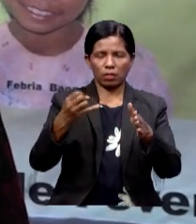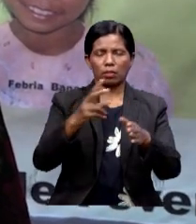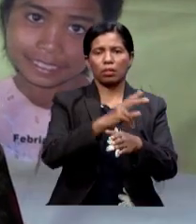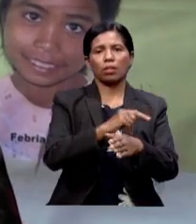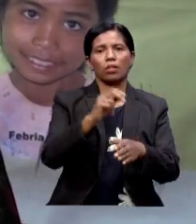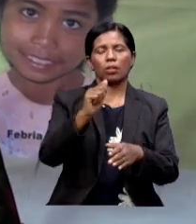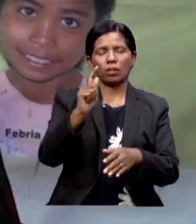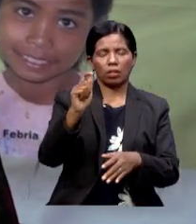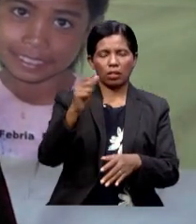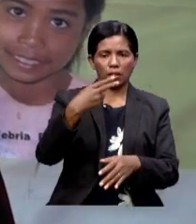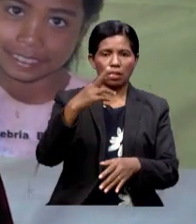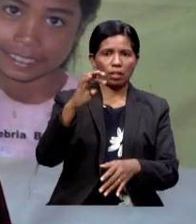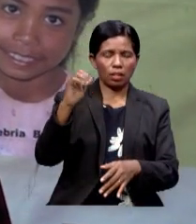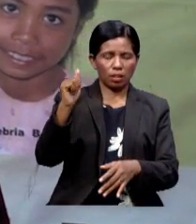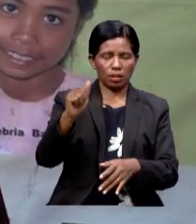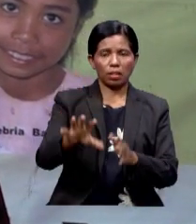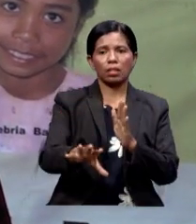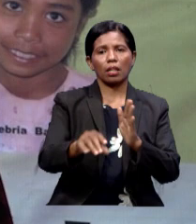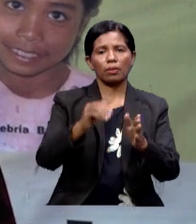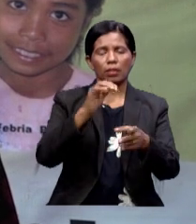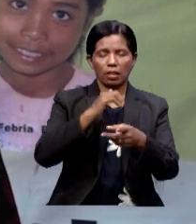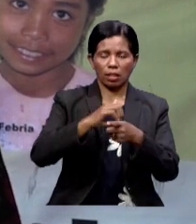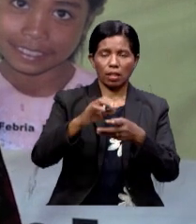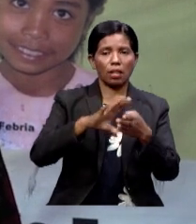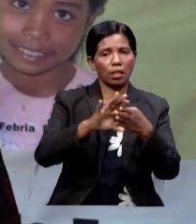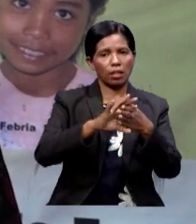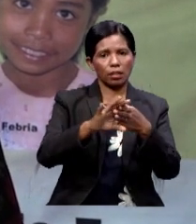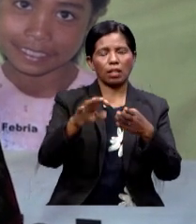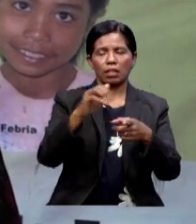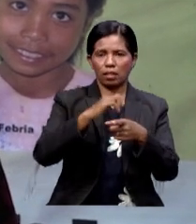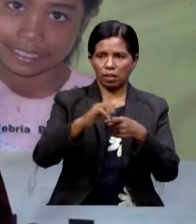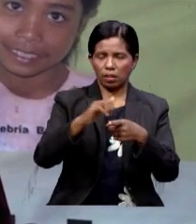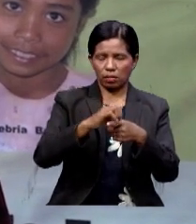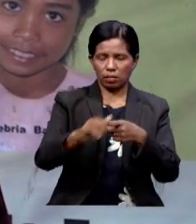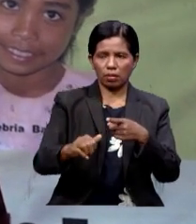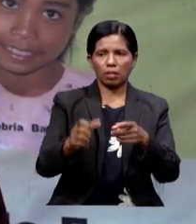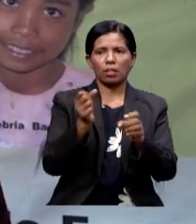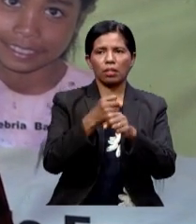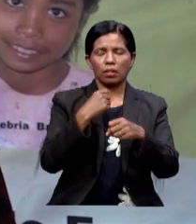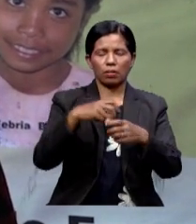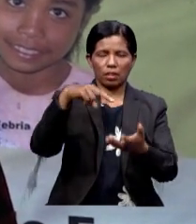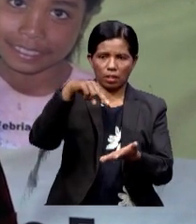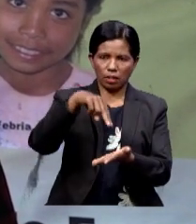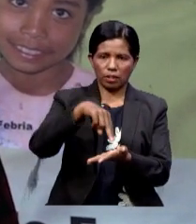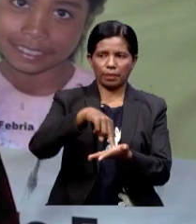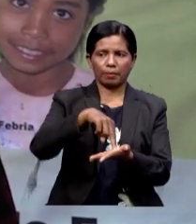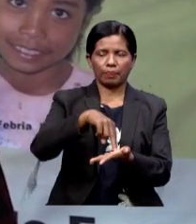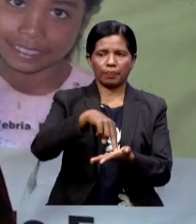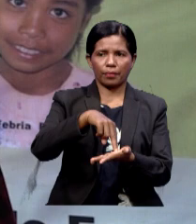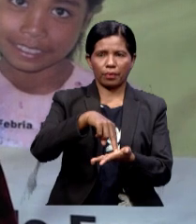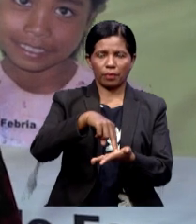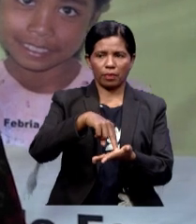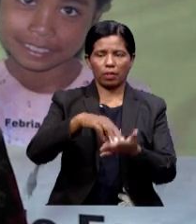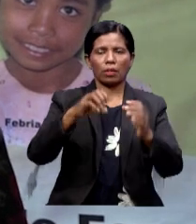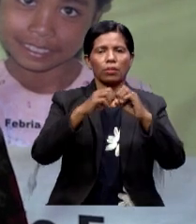Notariado, retendo-ne licença, onde constitui, onde herri,